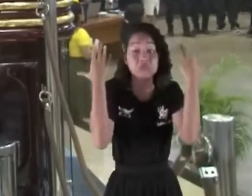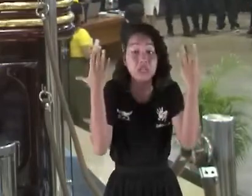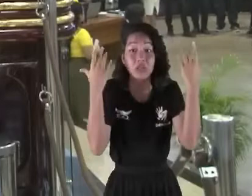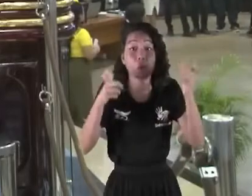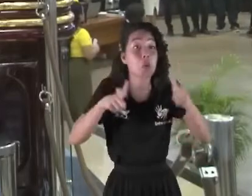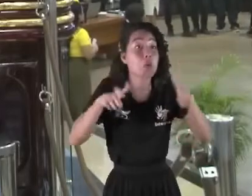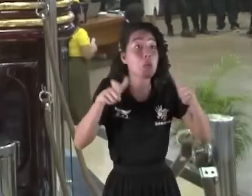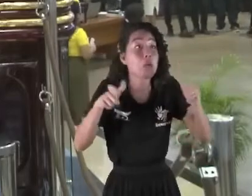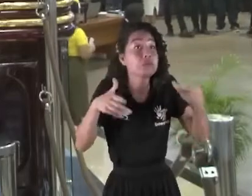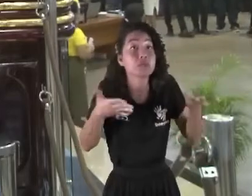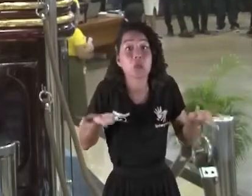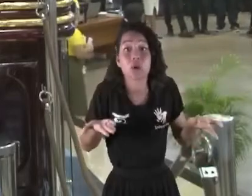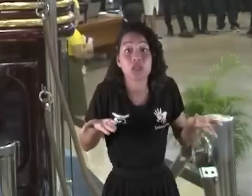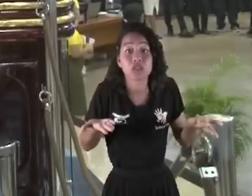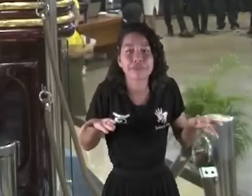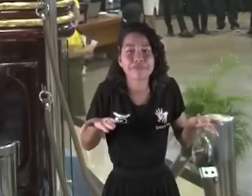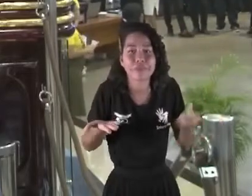Quando o cantor se esquece de onde.